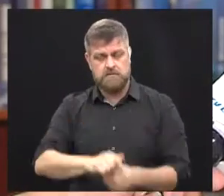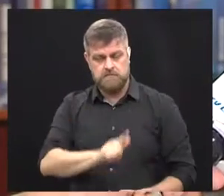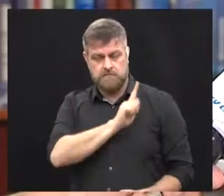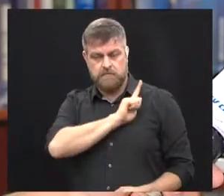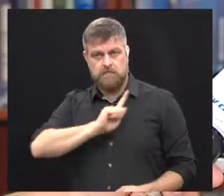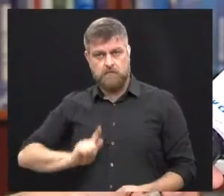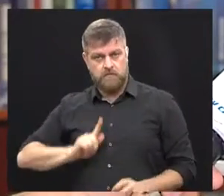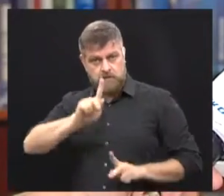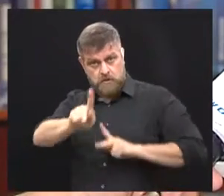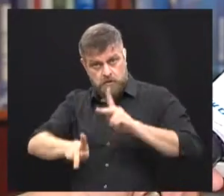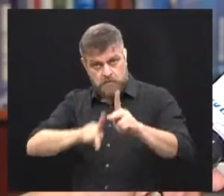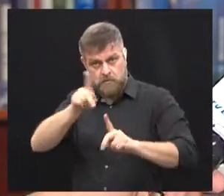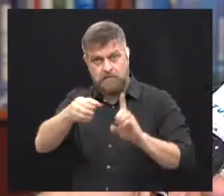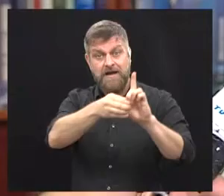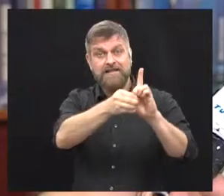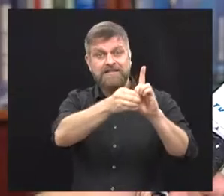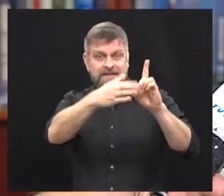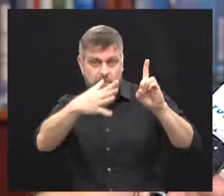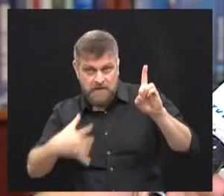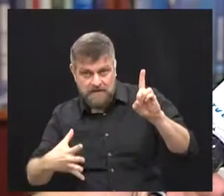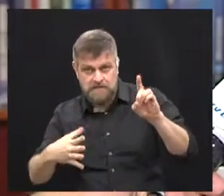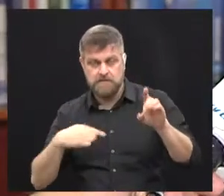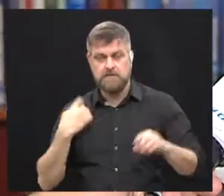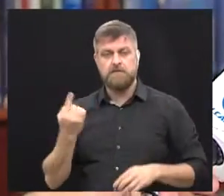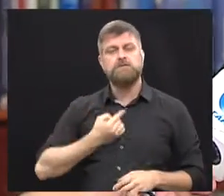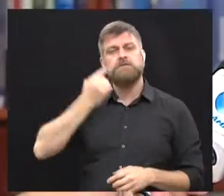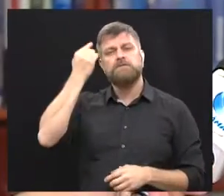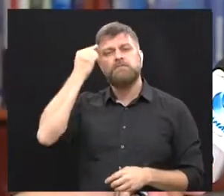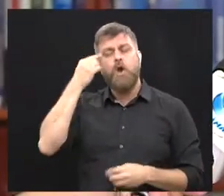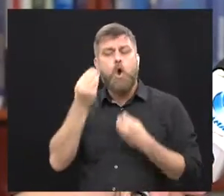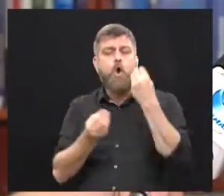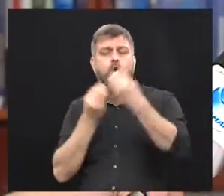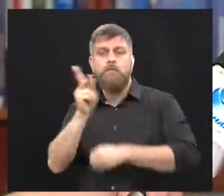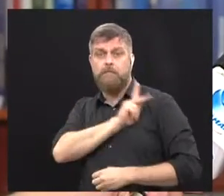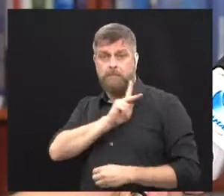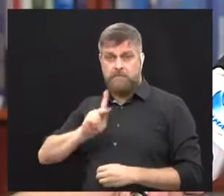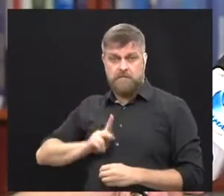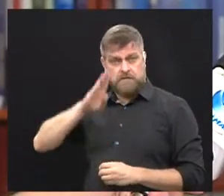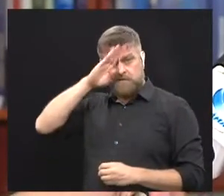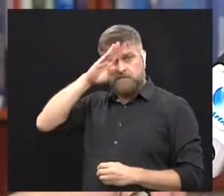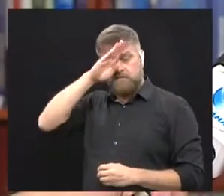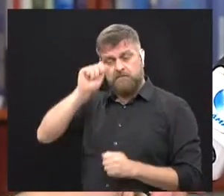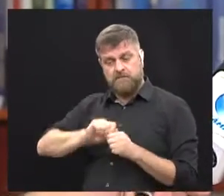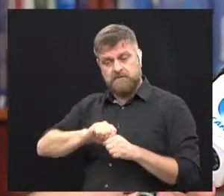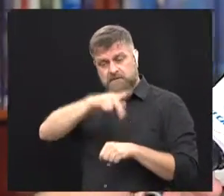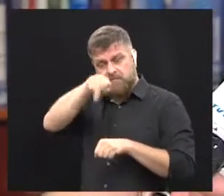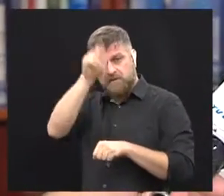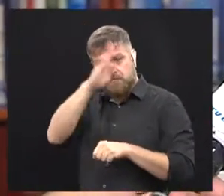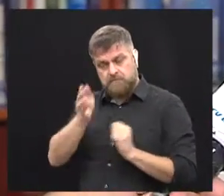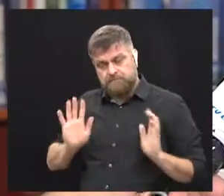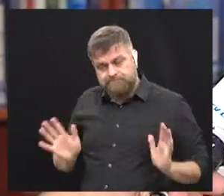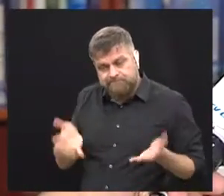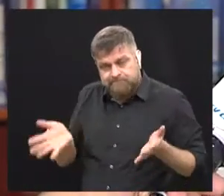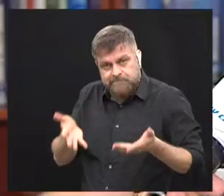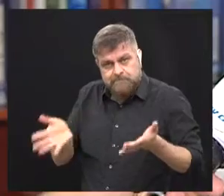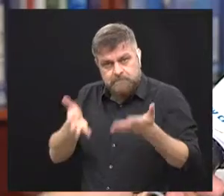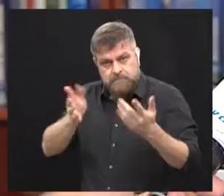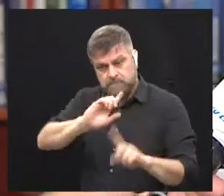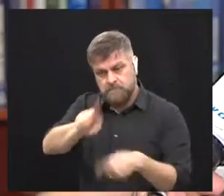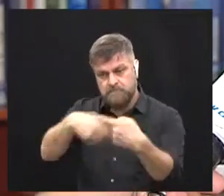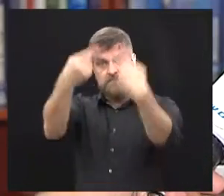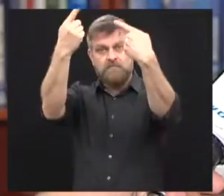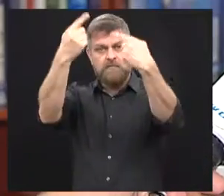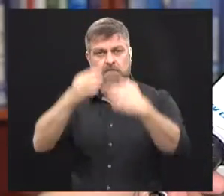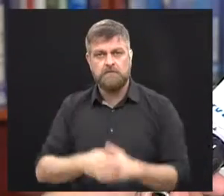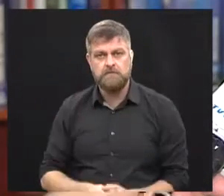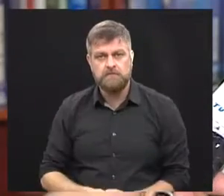democracia, e pensarmos juntos como é que o novo presidente pode tocar o país, né? Como ele pode fazer com que o país vá para